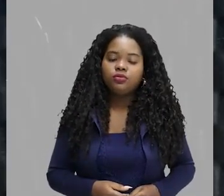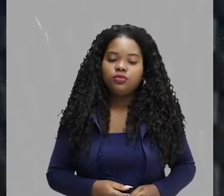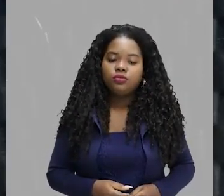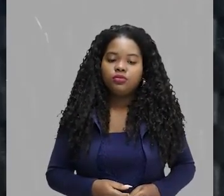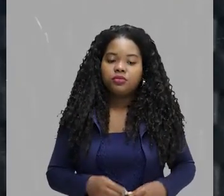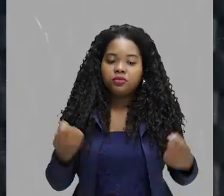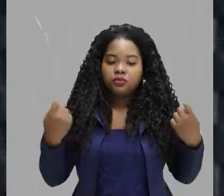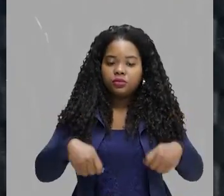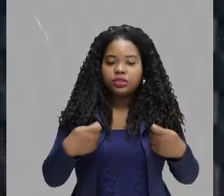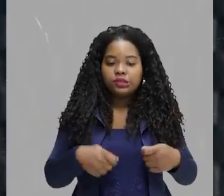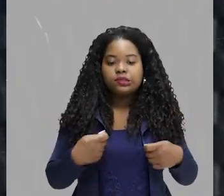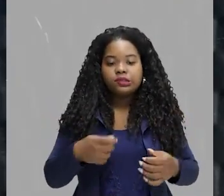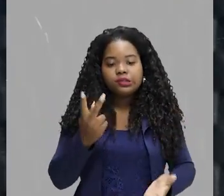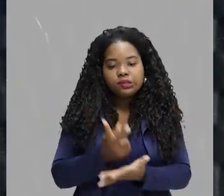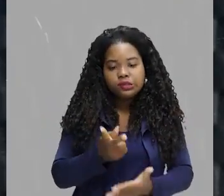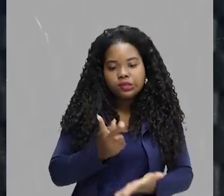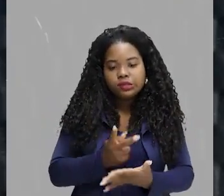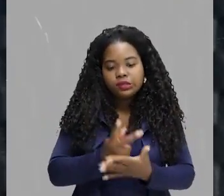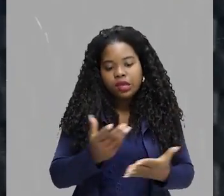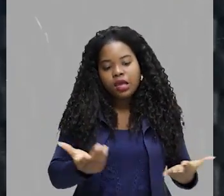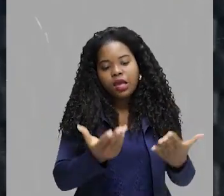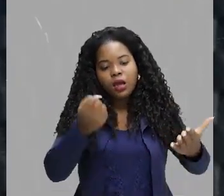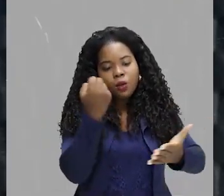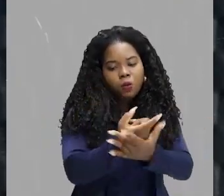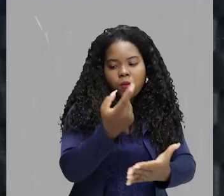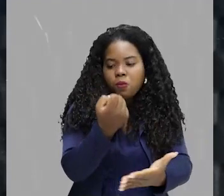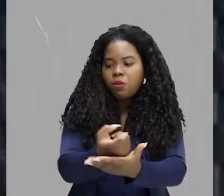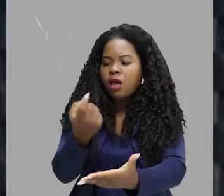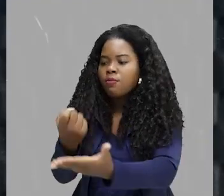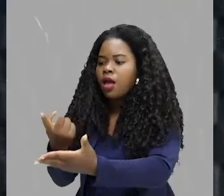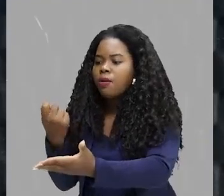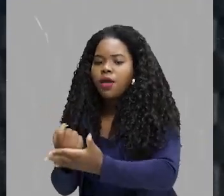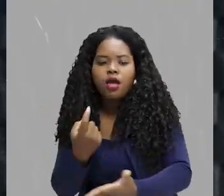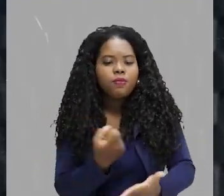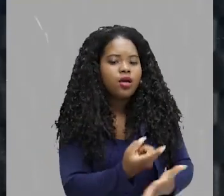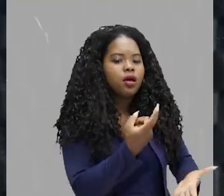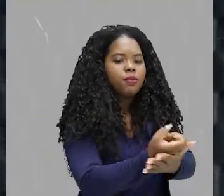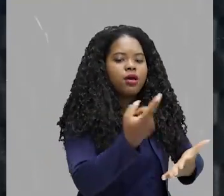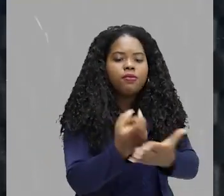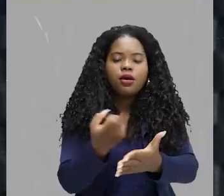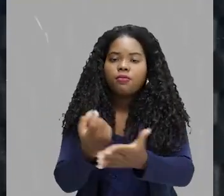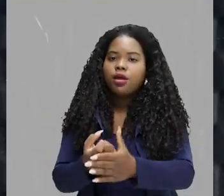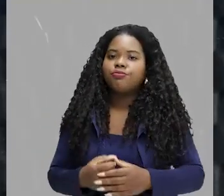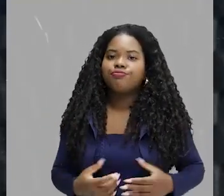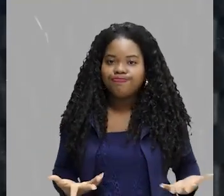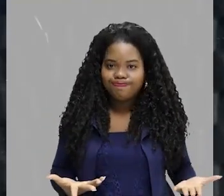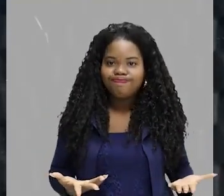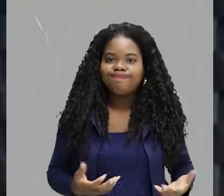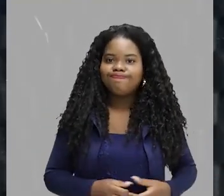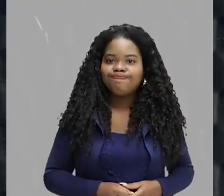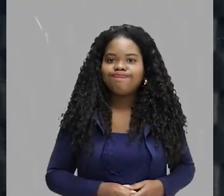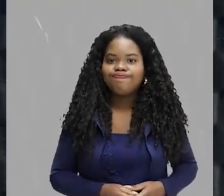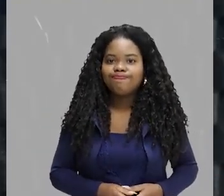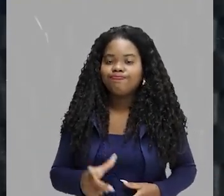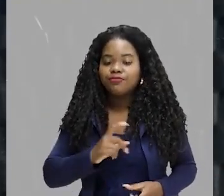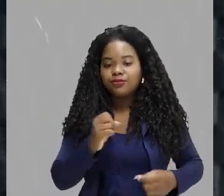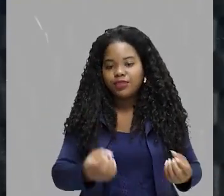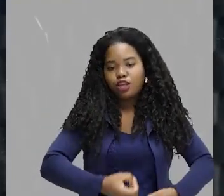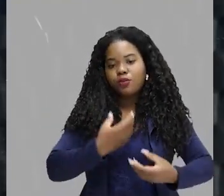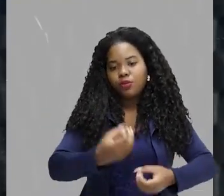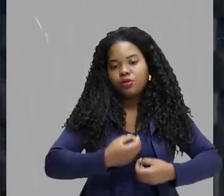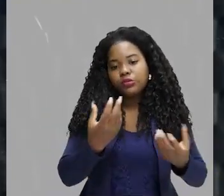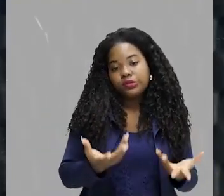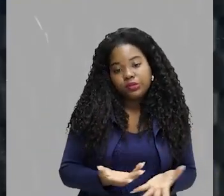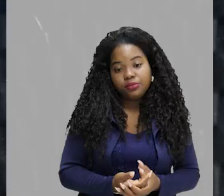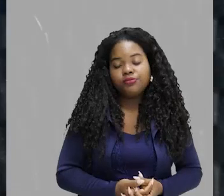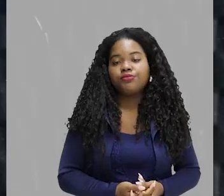gente precisa ser a todo momento incentivado a comprar as coisas, a comprar, consumir e fazer a roda girar. Para que haja produção, para que haja